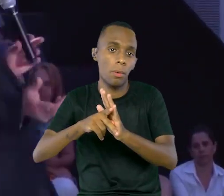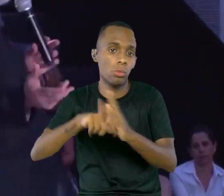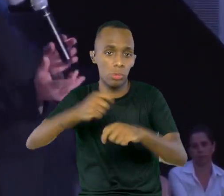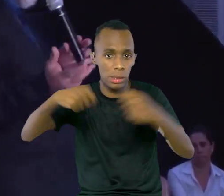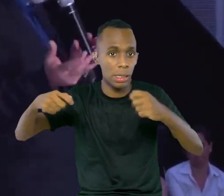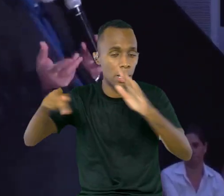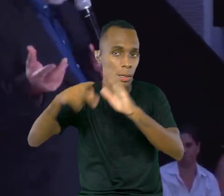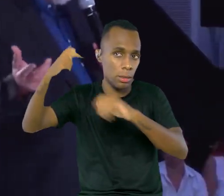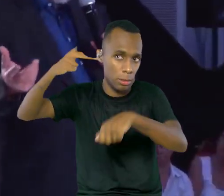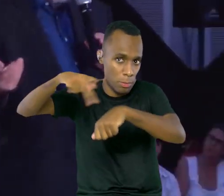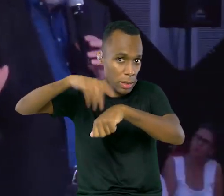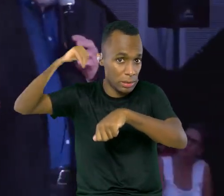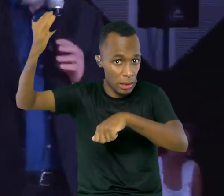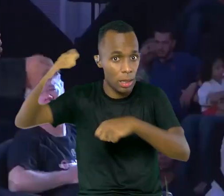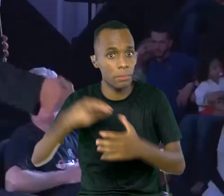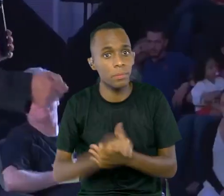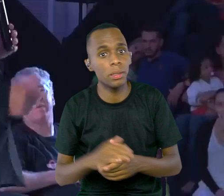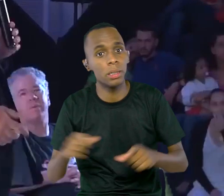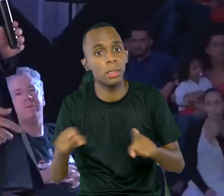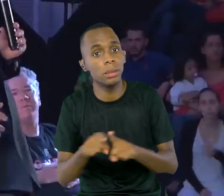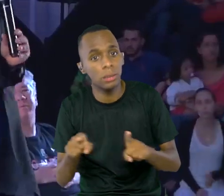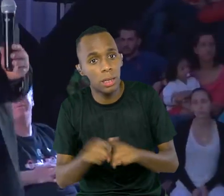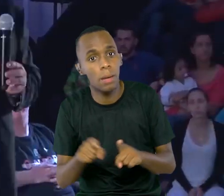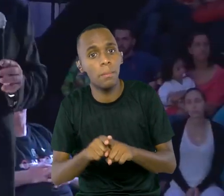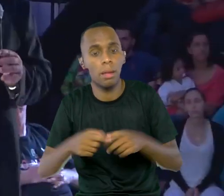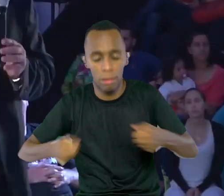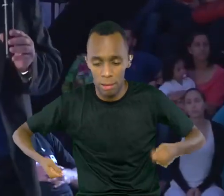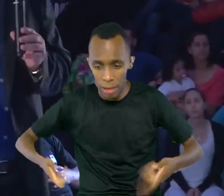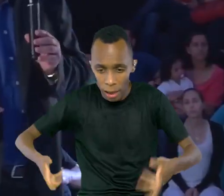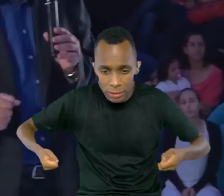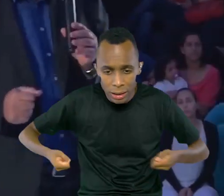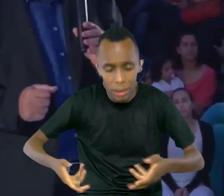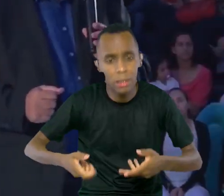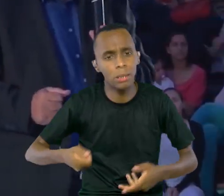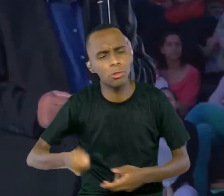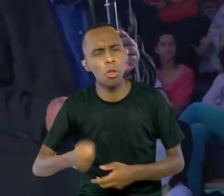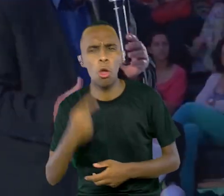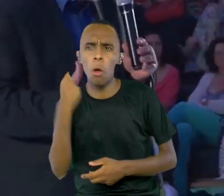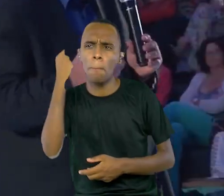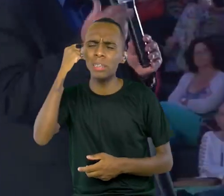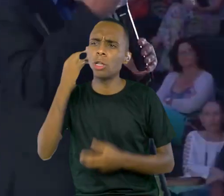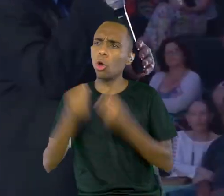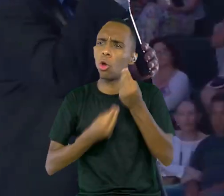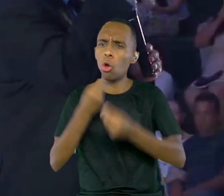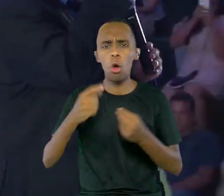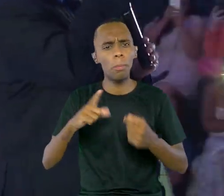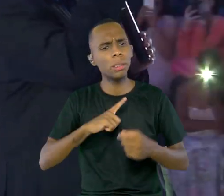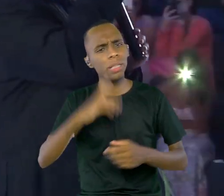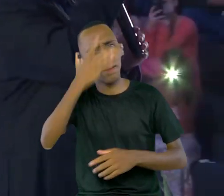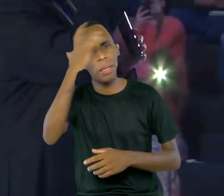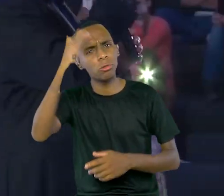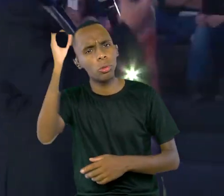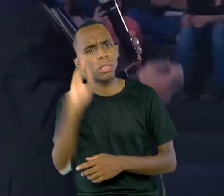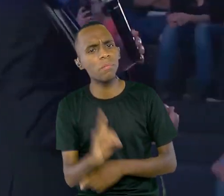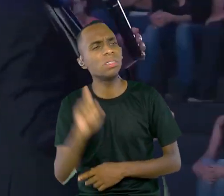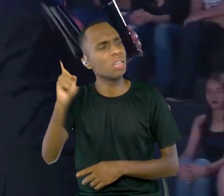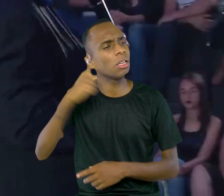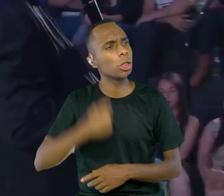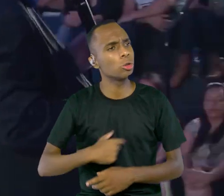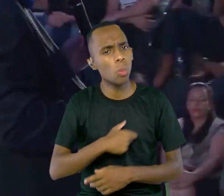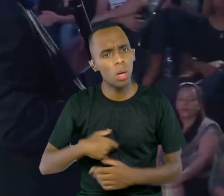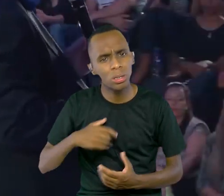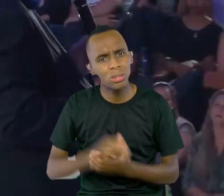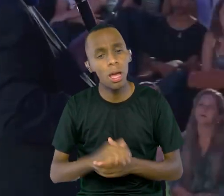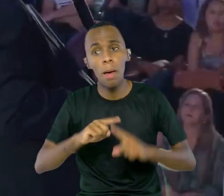claro, de sinais. Tinha cadeirante, gente com andador. Eu pensei, nossa, como tem gente com alguma deficiência